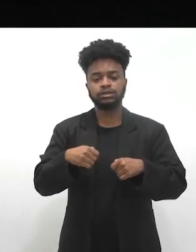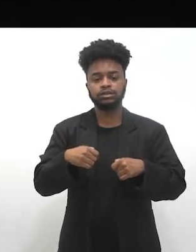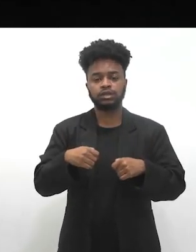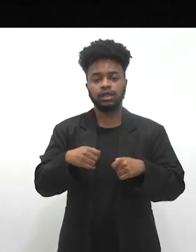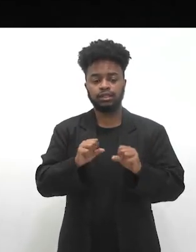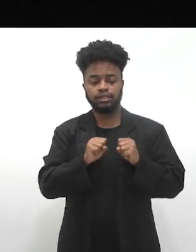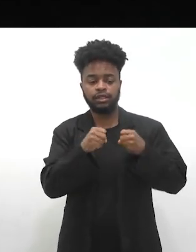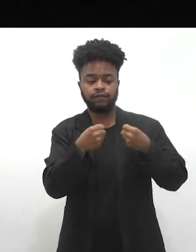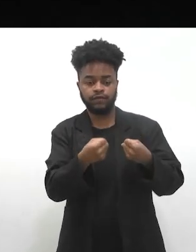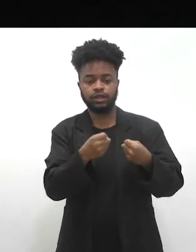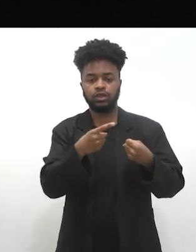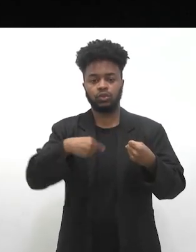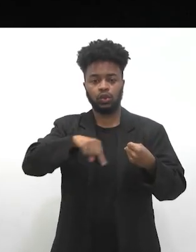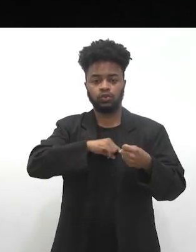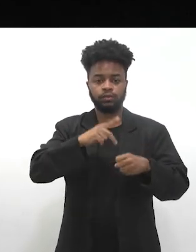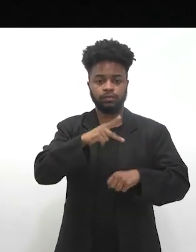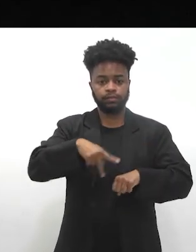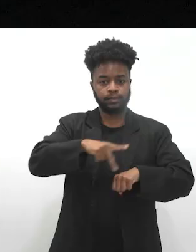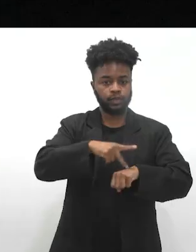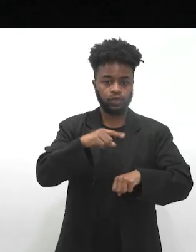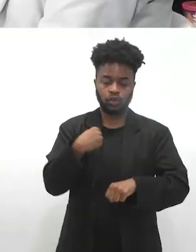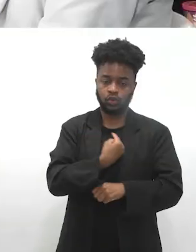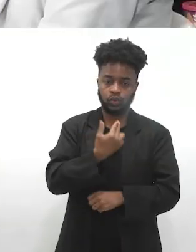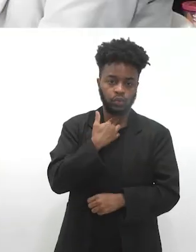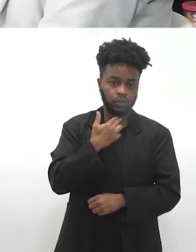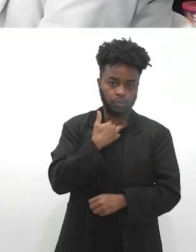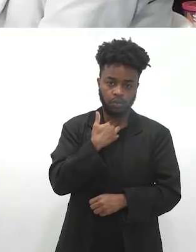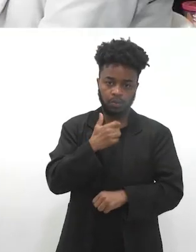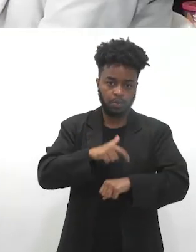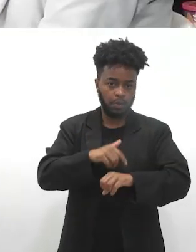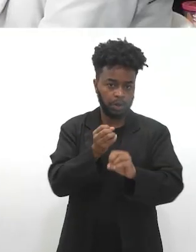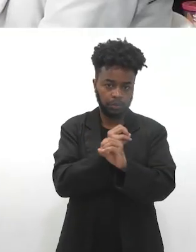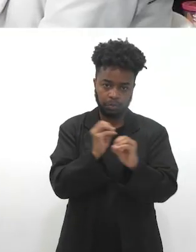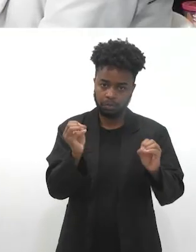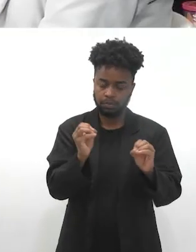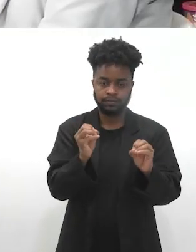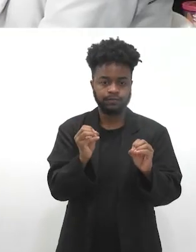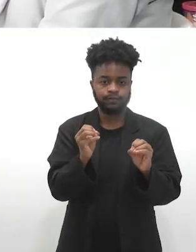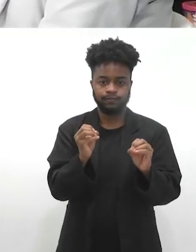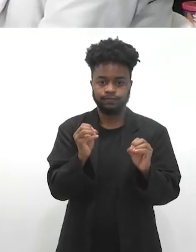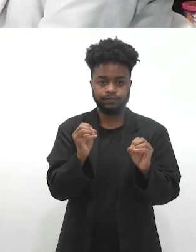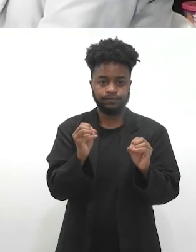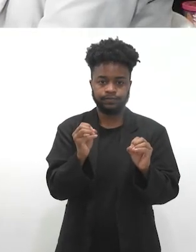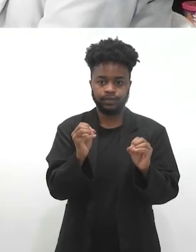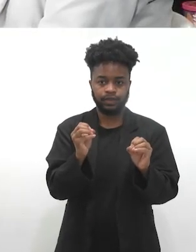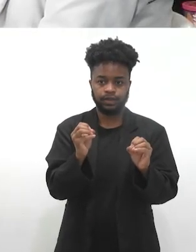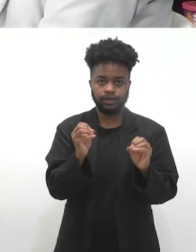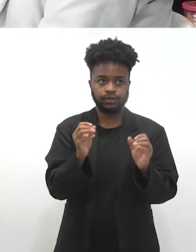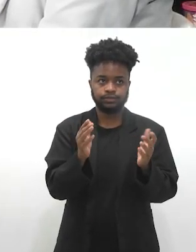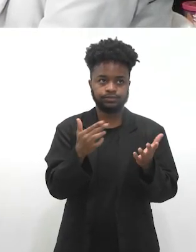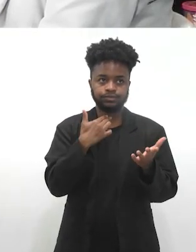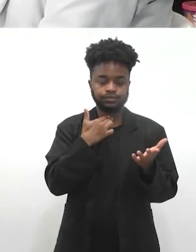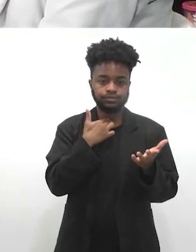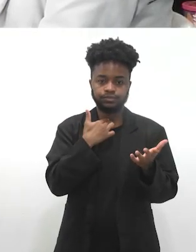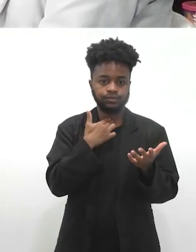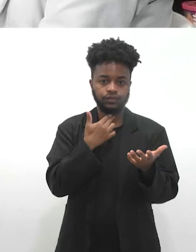enfileirarmos trincheiras e defender a soberania nacional. Não podemos, em hipótese alguma, em momento algum,